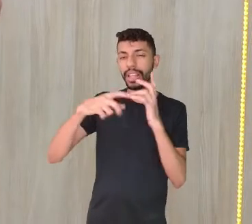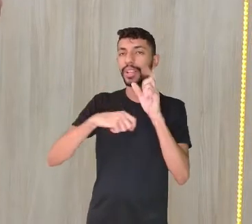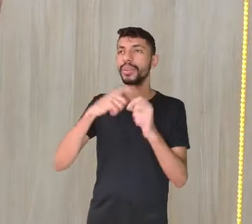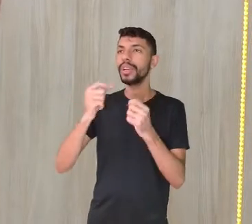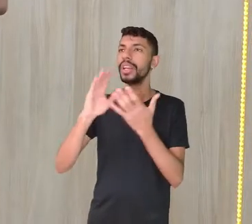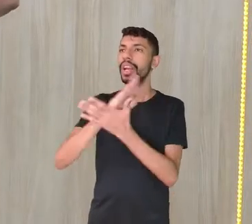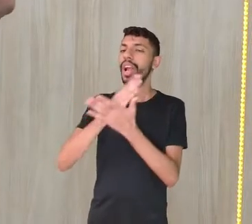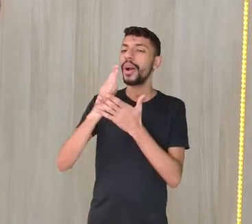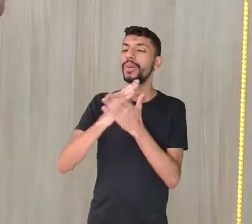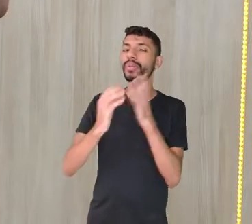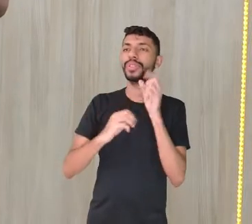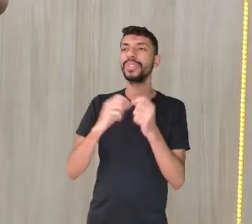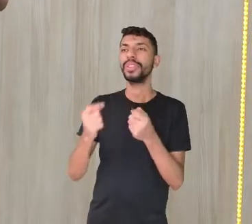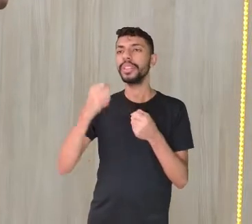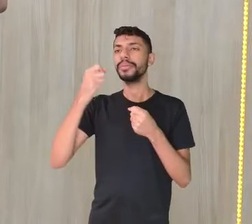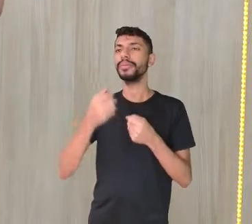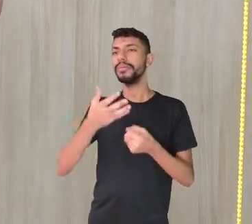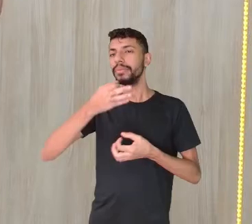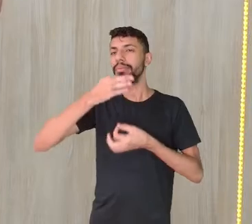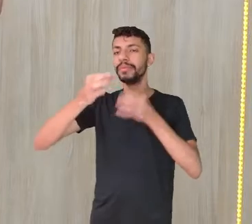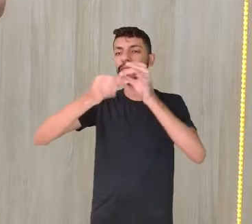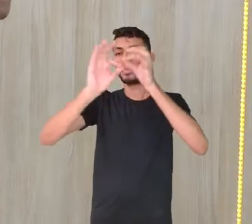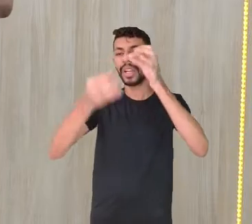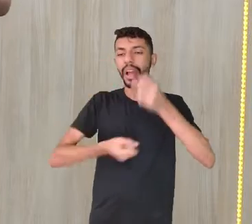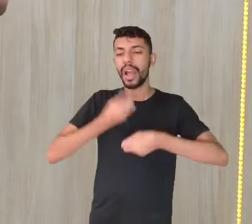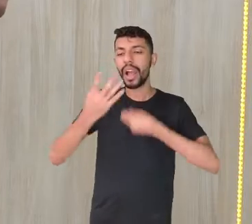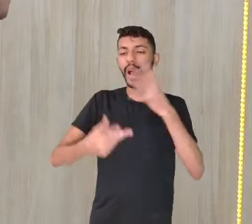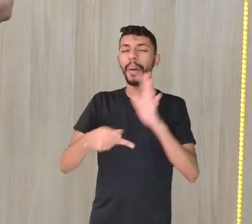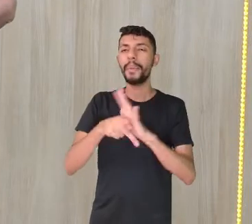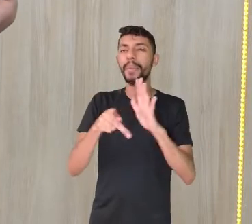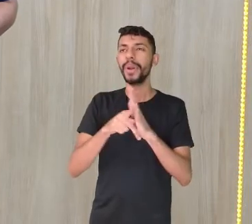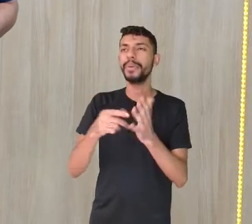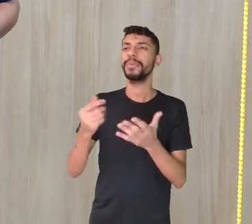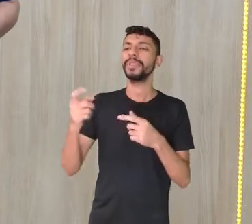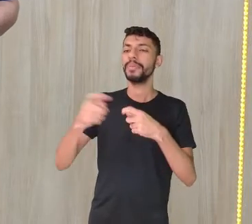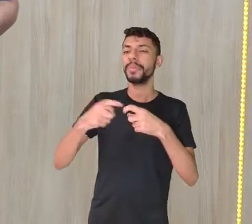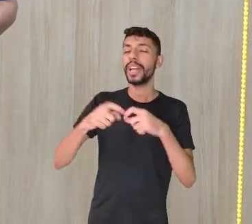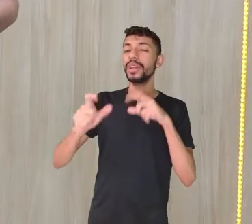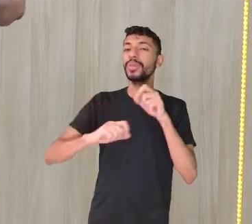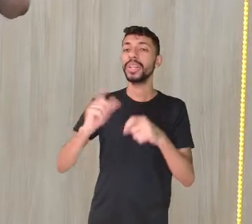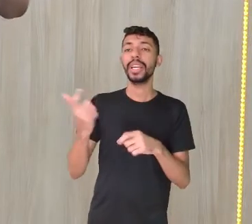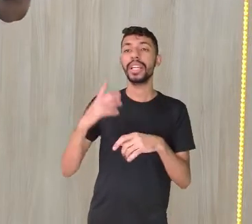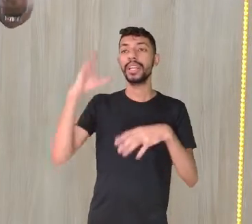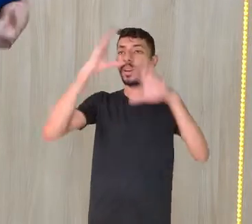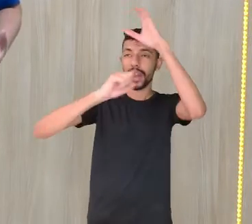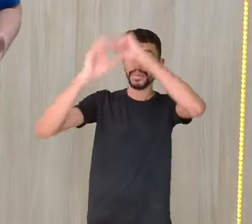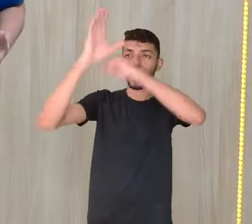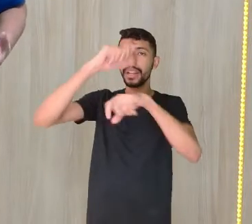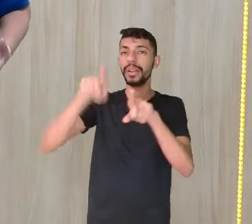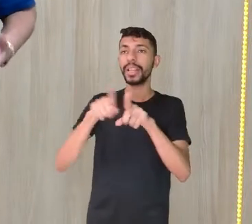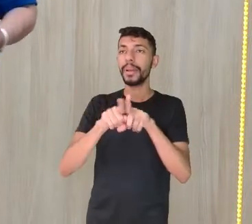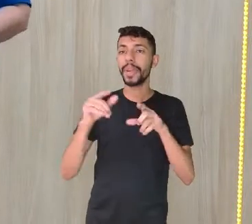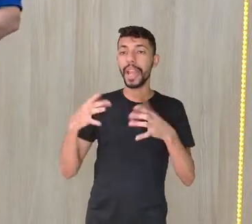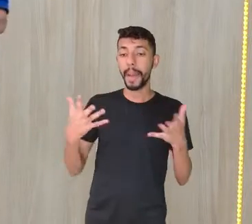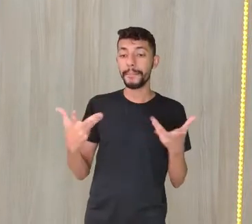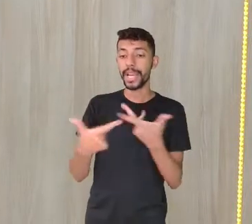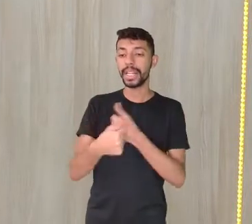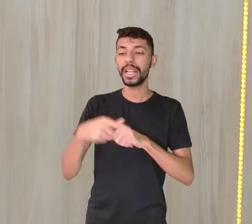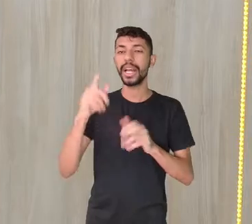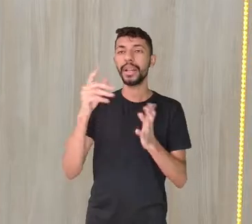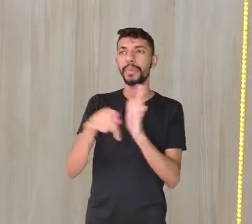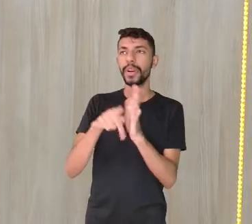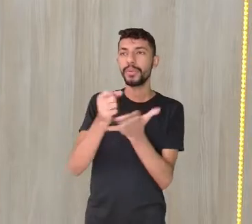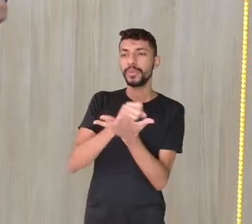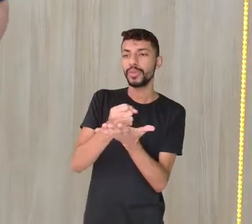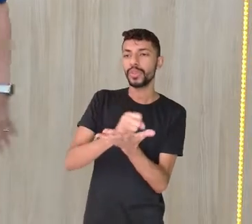cirurgiões, que dizem que o que eles aprenderam e a agilidade que eles tiveram na questão de jogos,